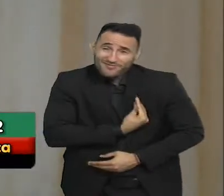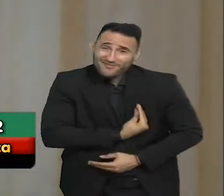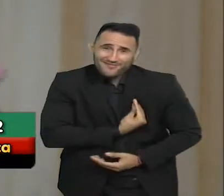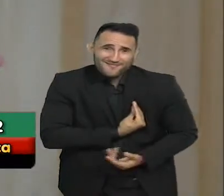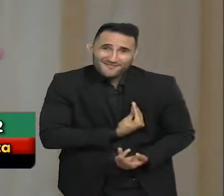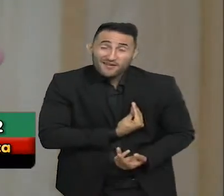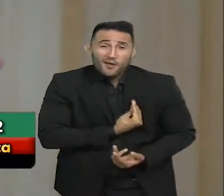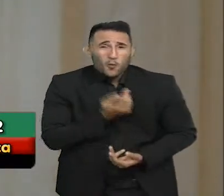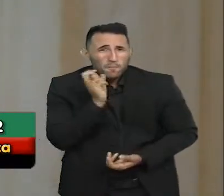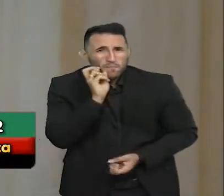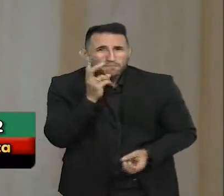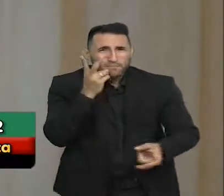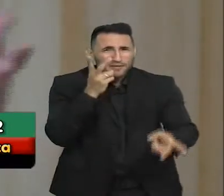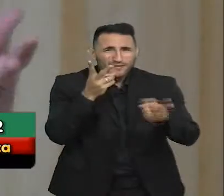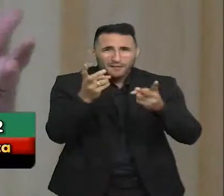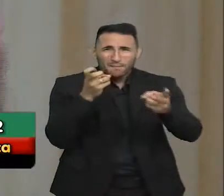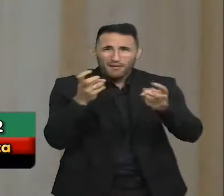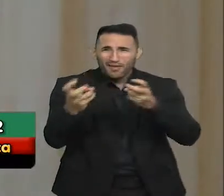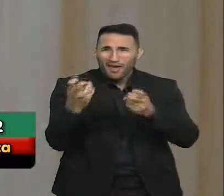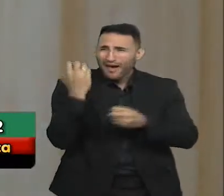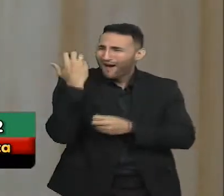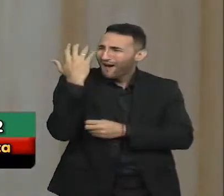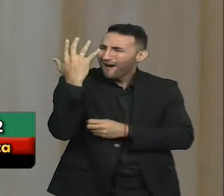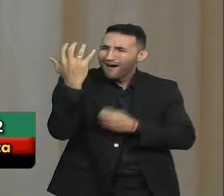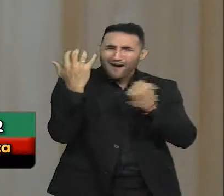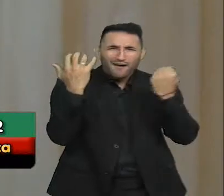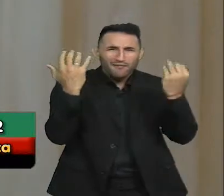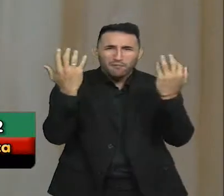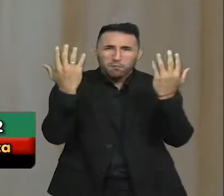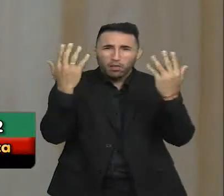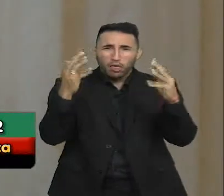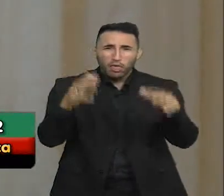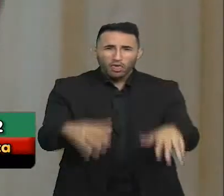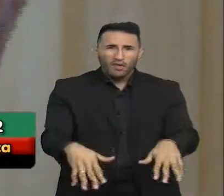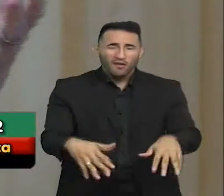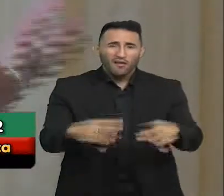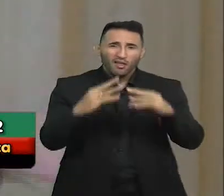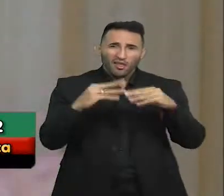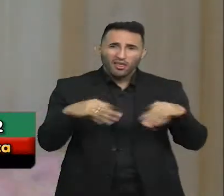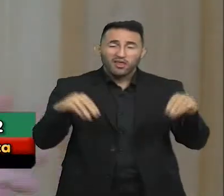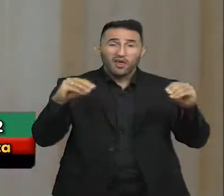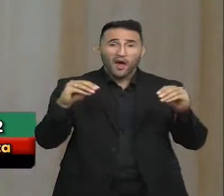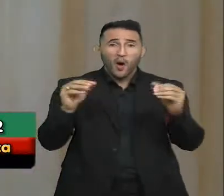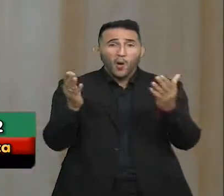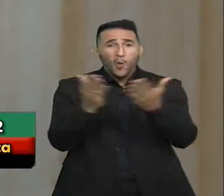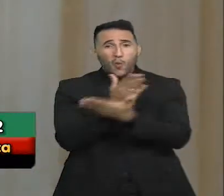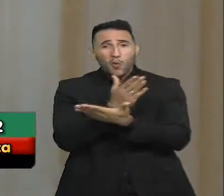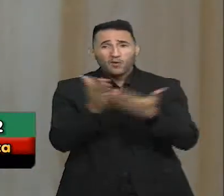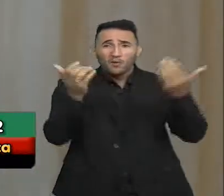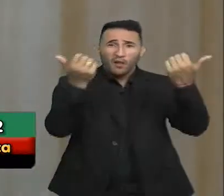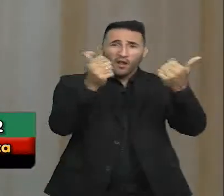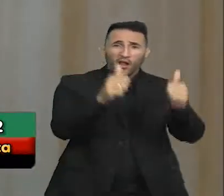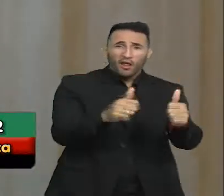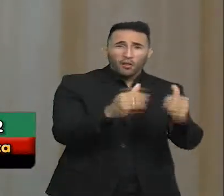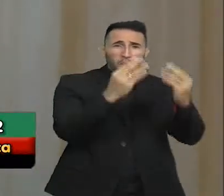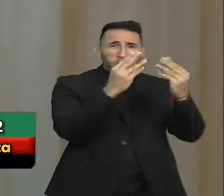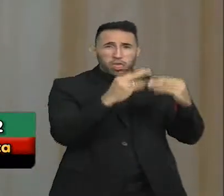ver destruídos árvores, ver destruídos abandonados monumentos, ver